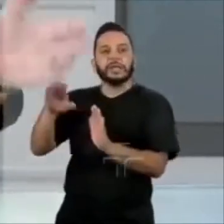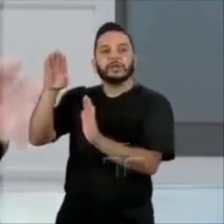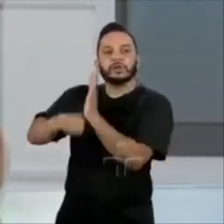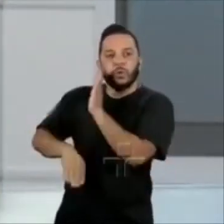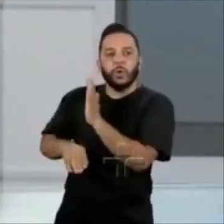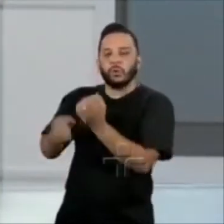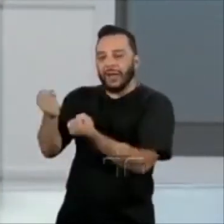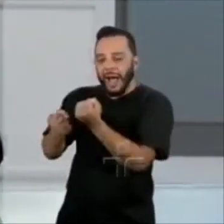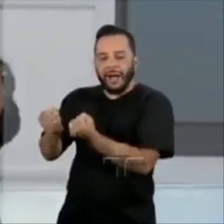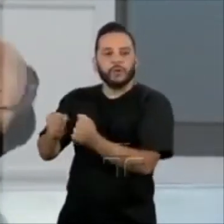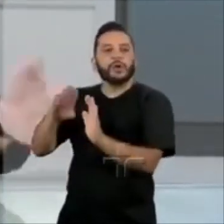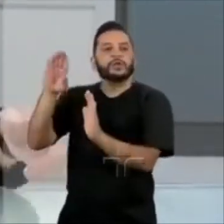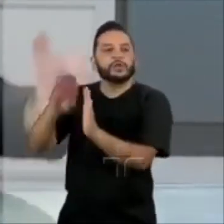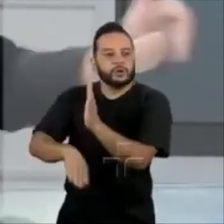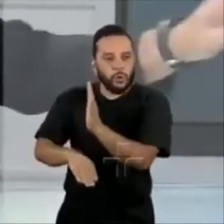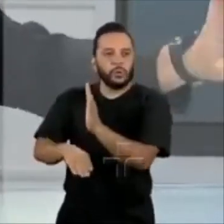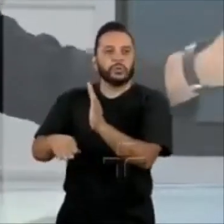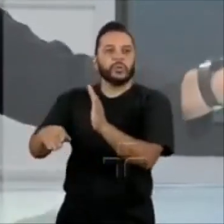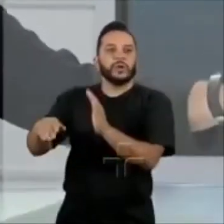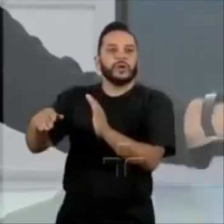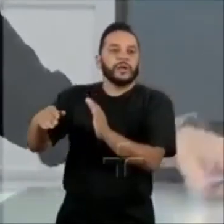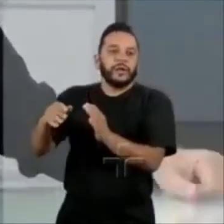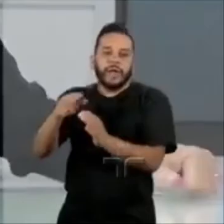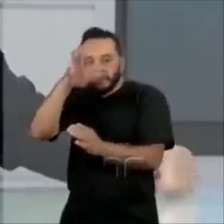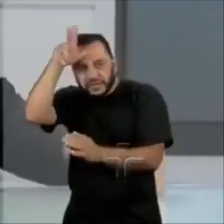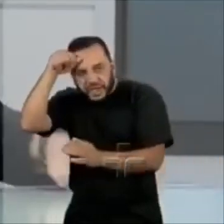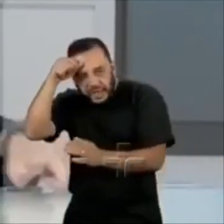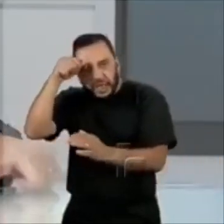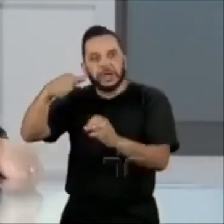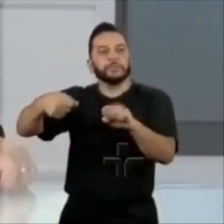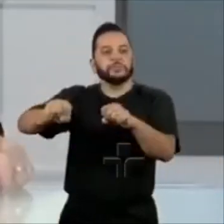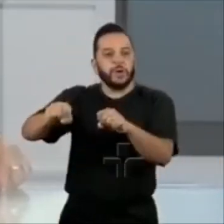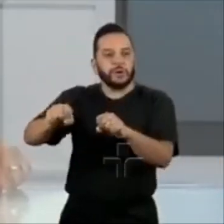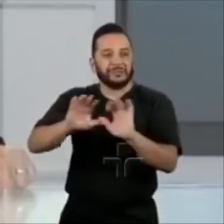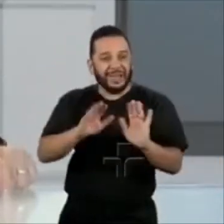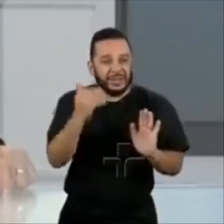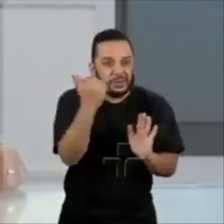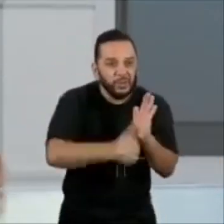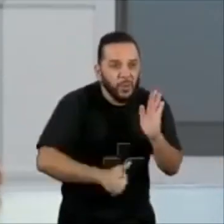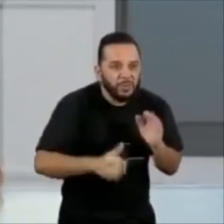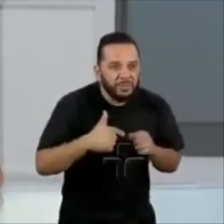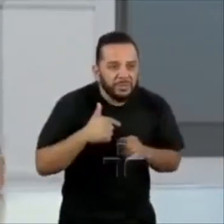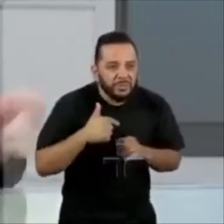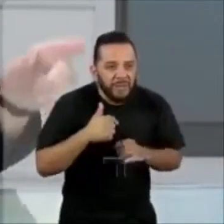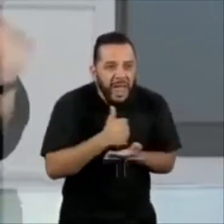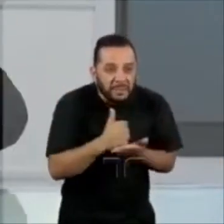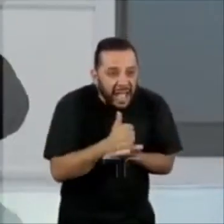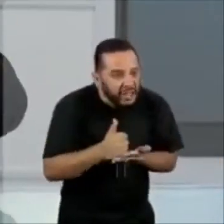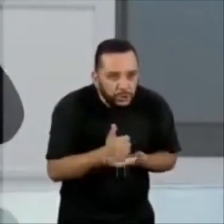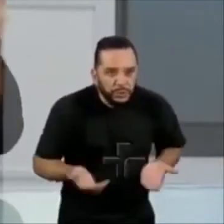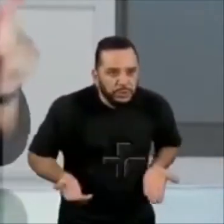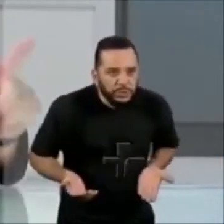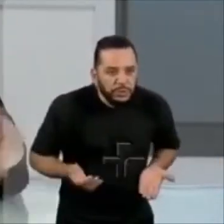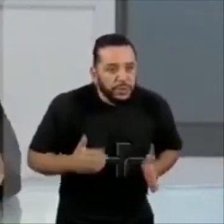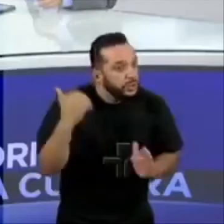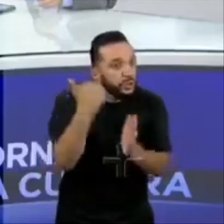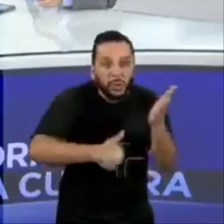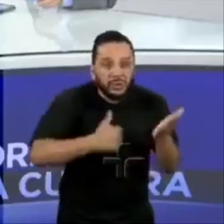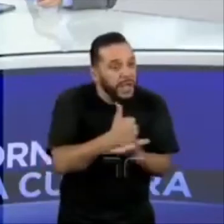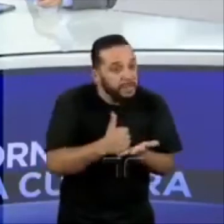refrigerante pra moto há remédio pra remédio você não tem nenhum